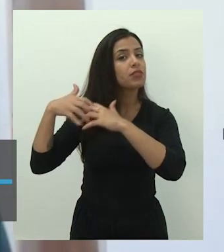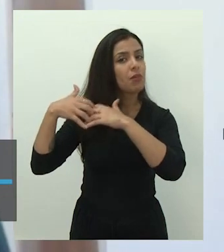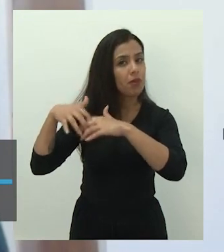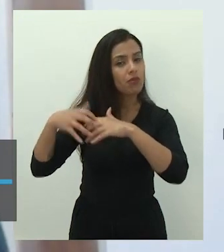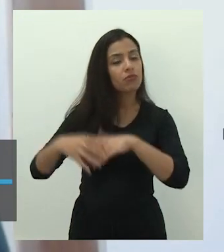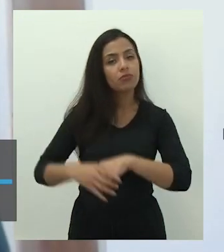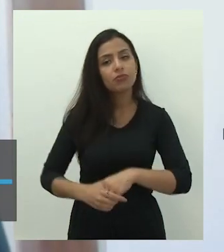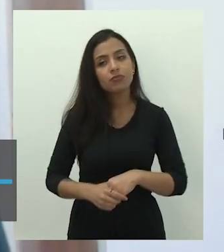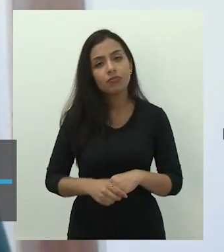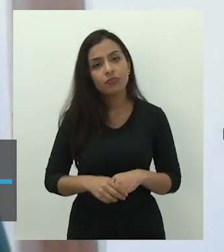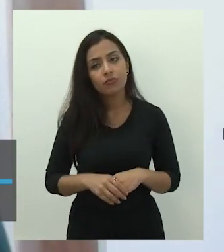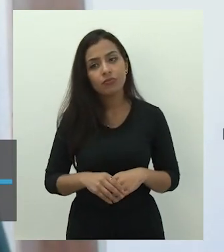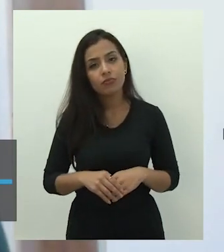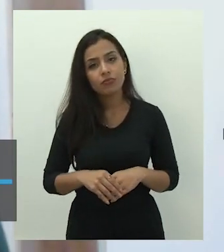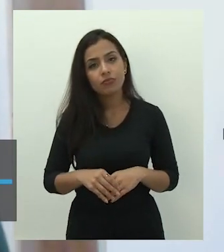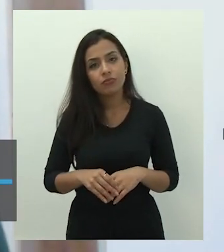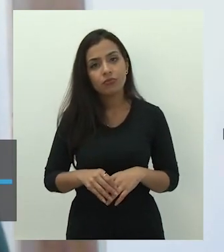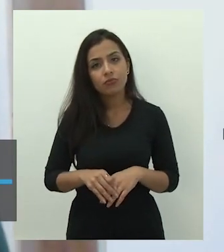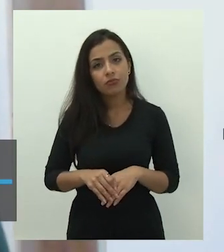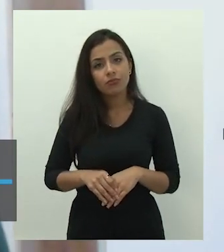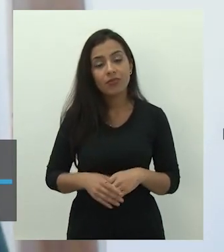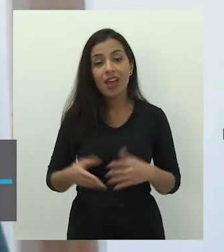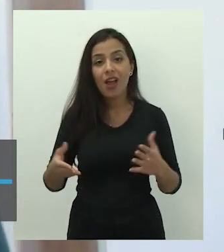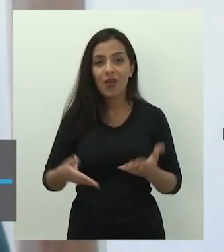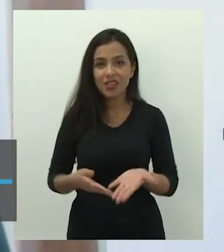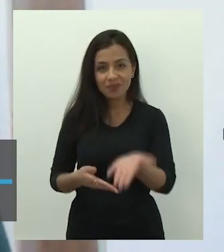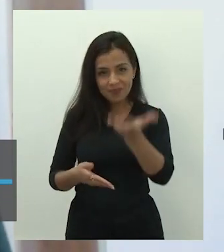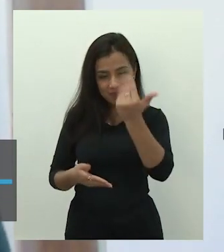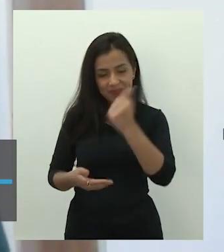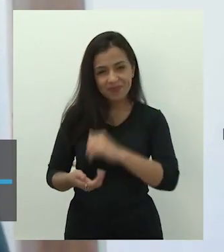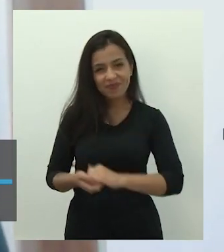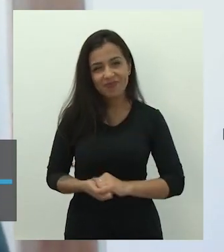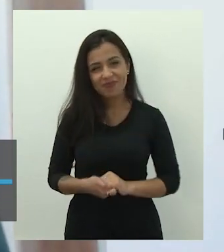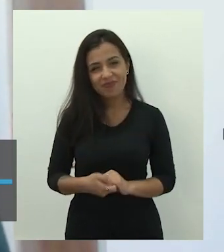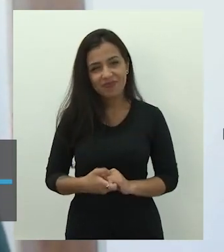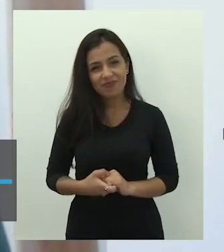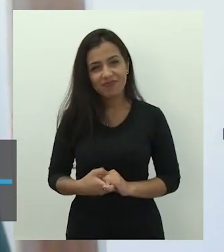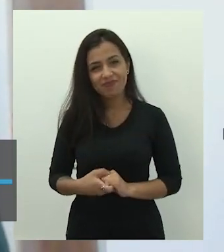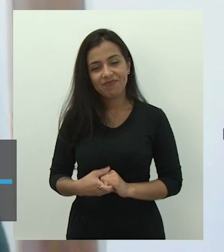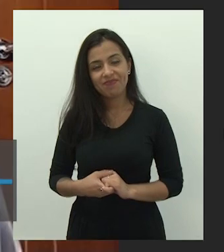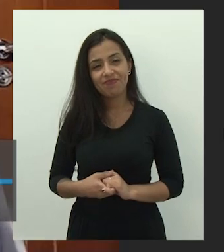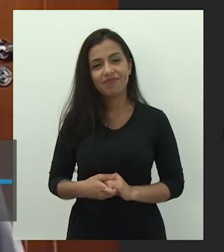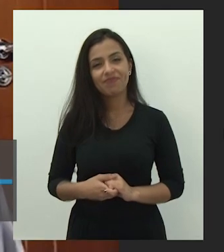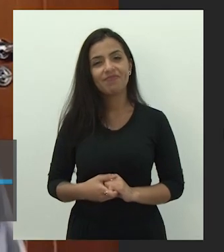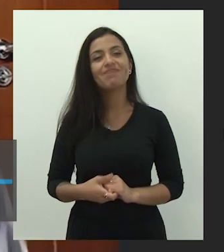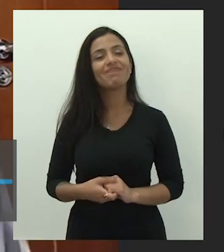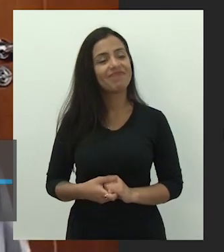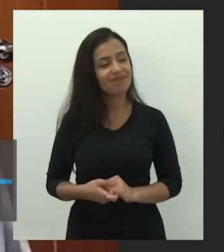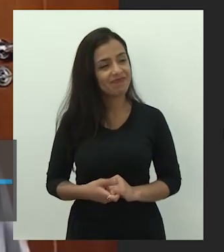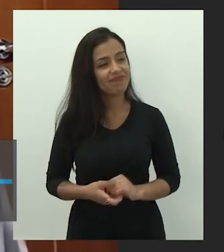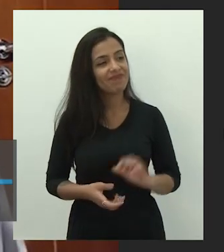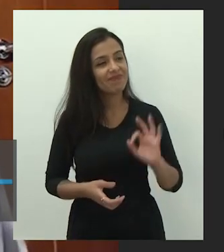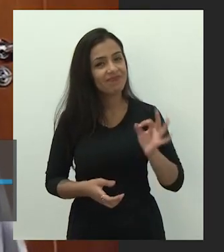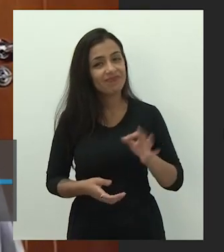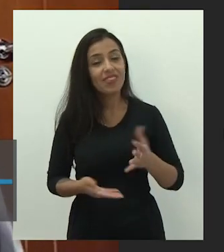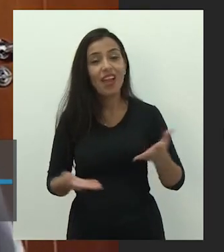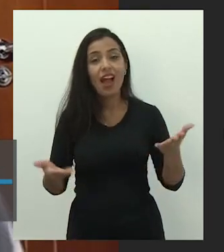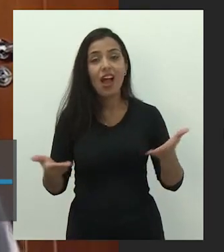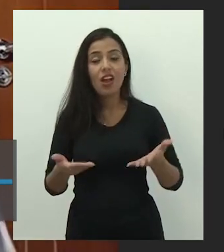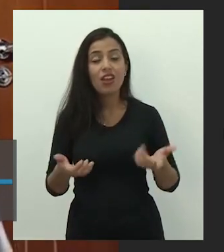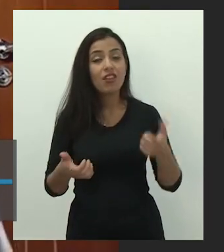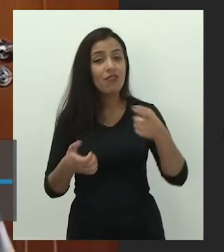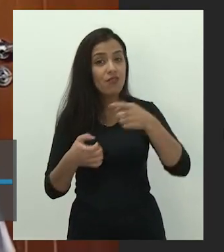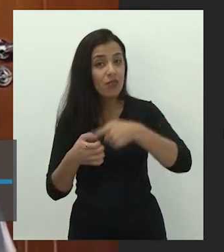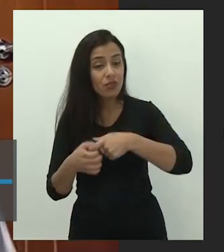sequências. E agora é com você, Renan. Isso, exatamente. E aí agora a gente vai retomar um pouquinho a